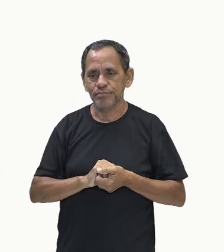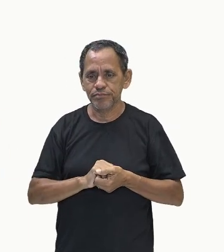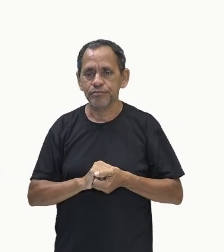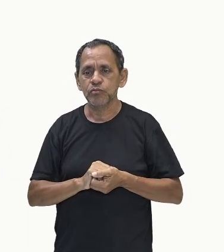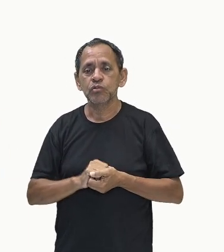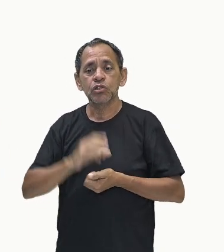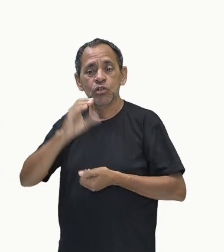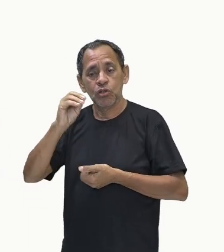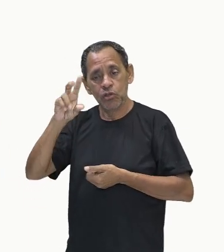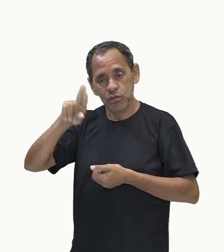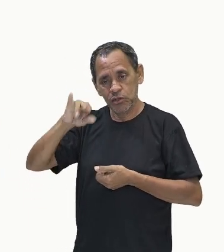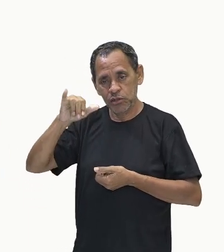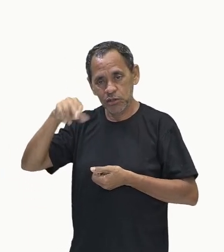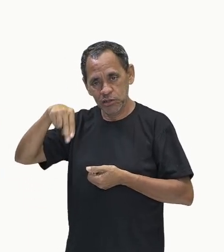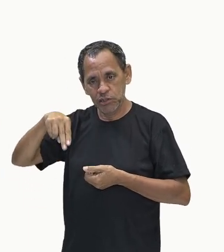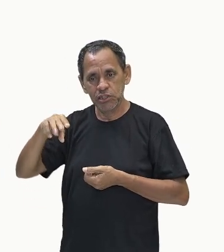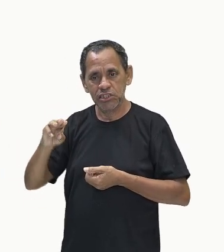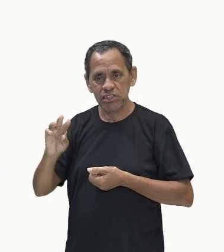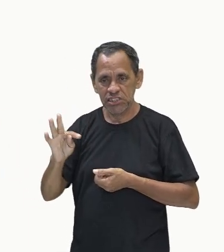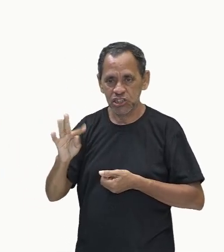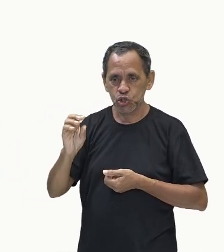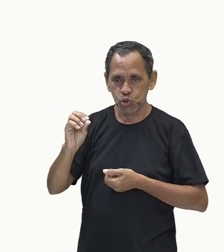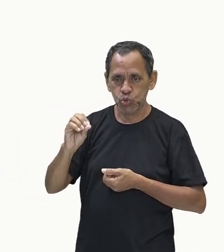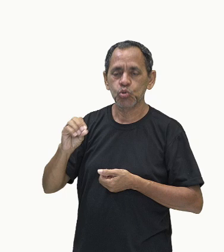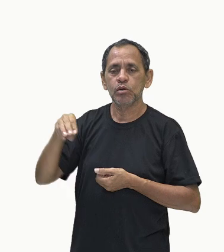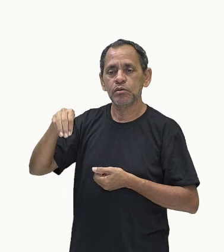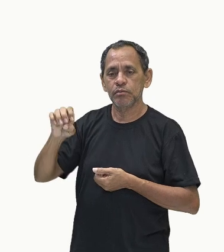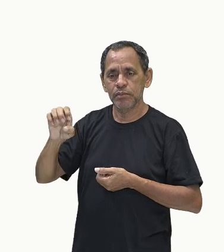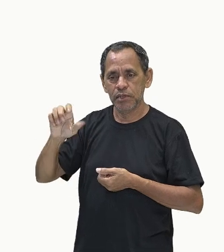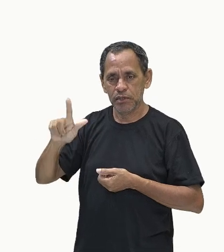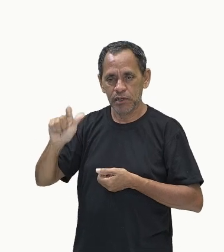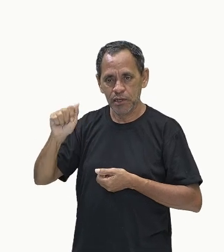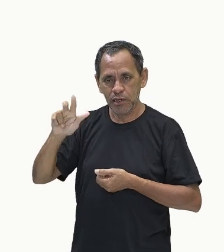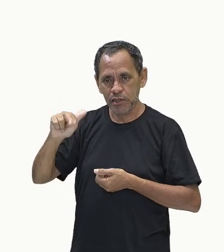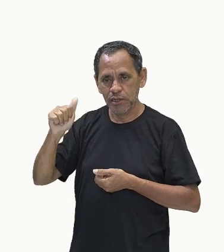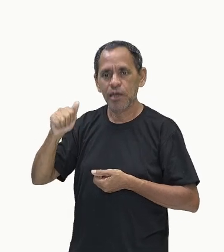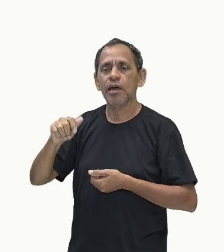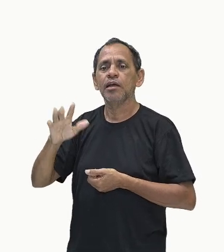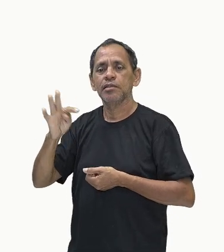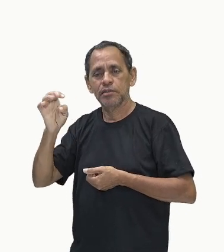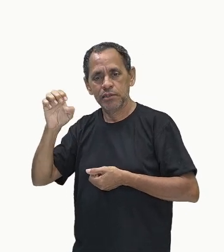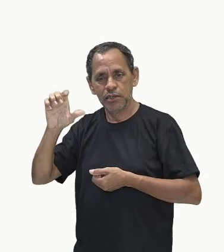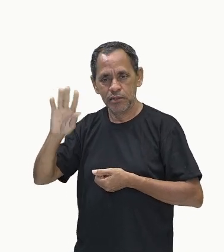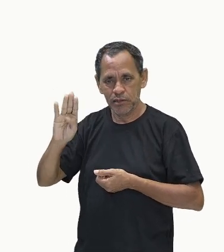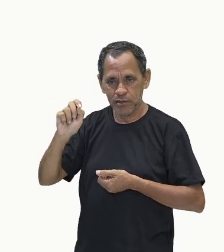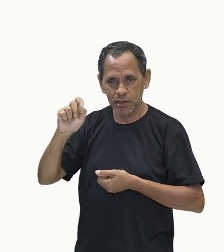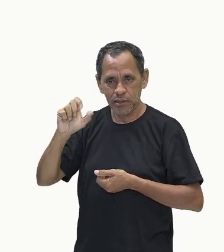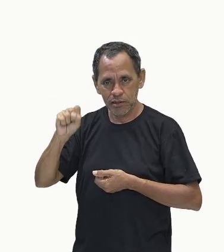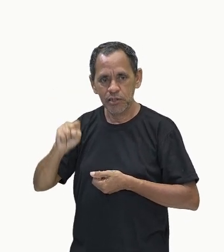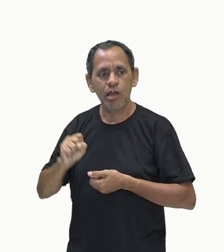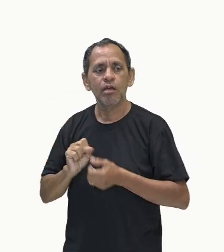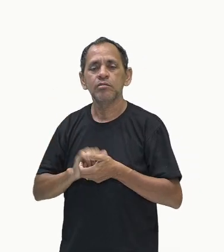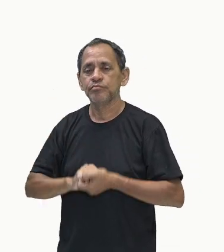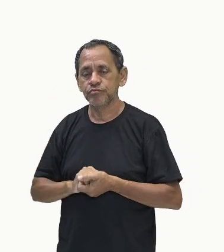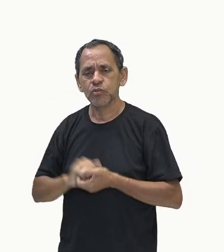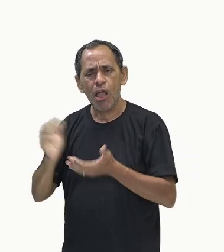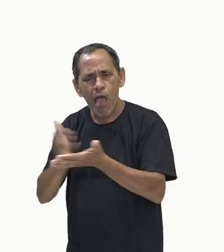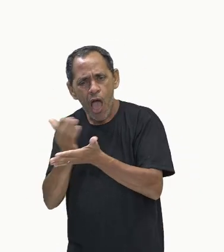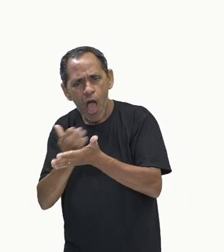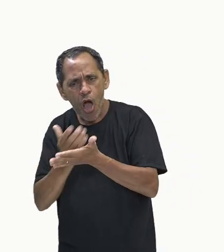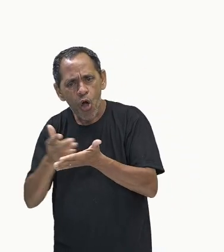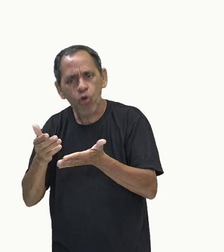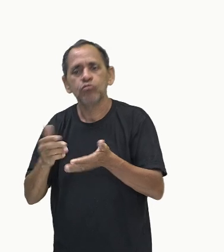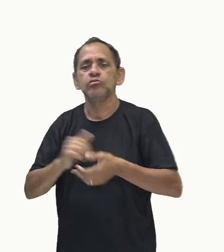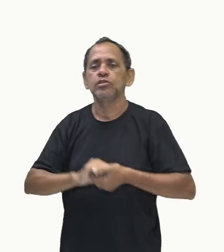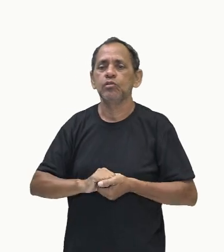Corinto, Mégara e Tebas, e formou, então, a Confederação do Peloponeso. Em alguns livros de história, vocês podem encontrar